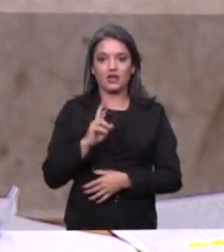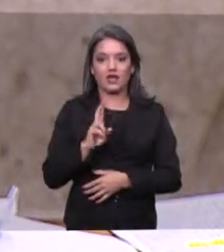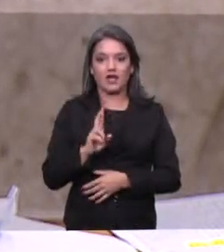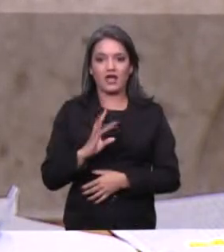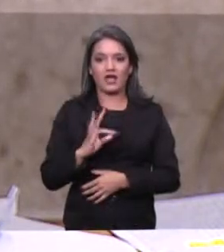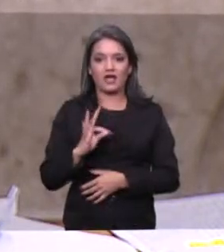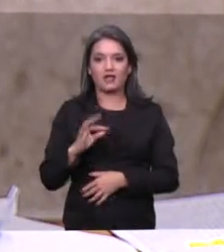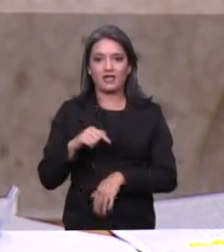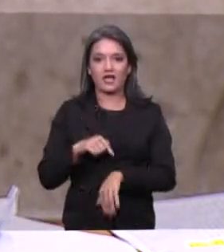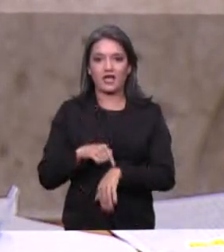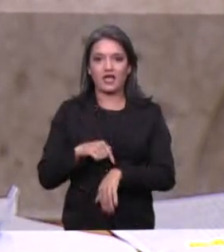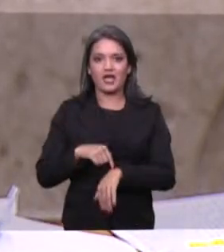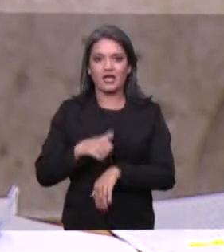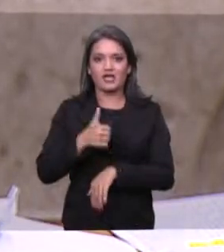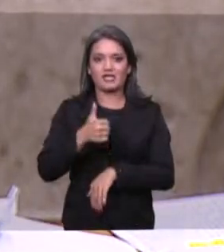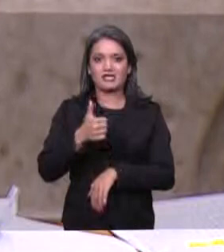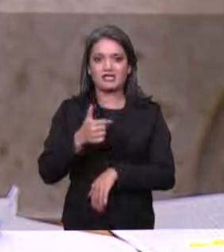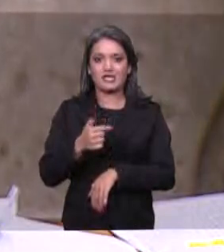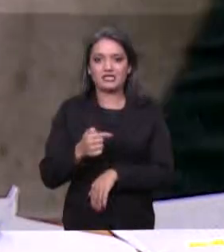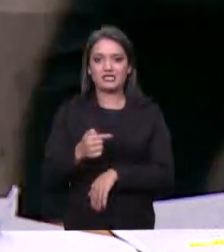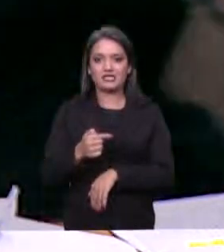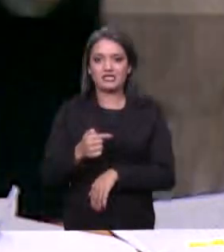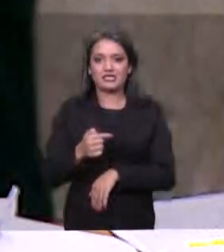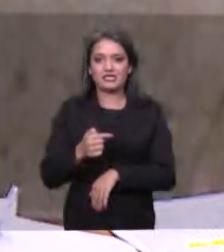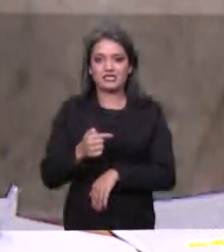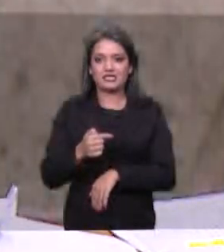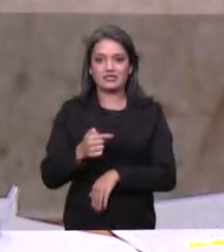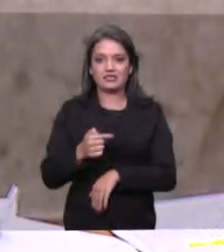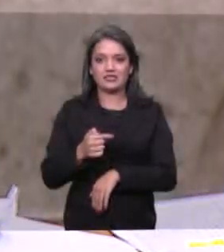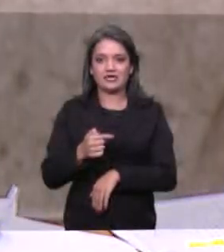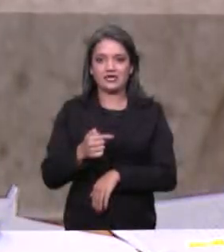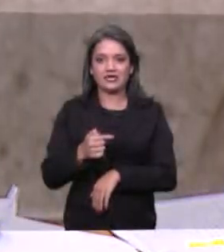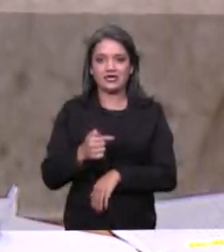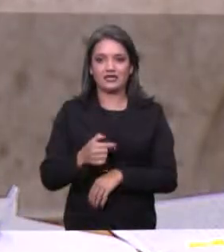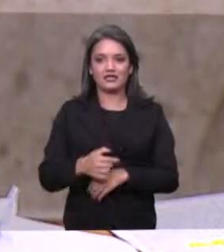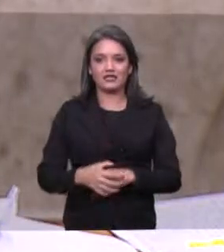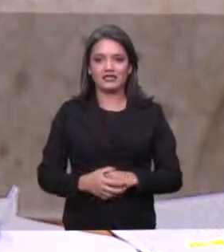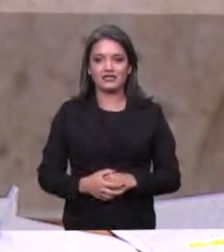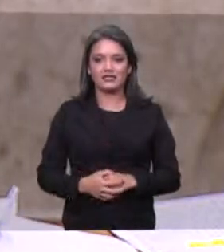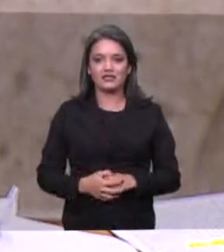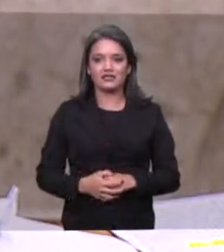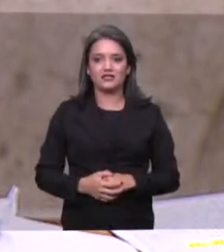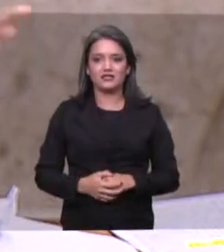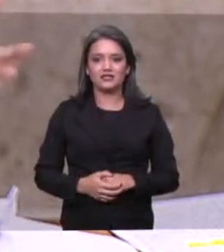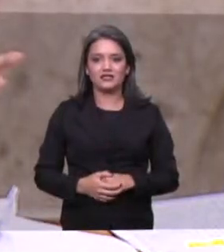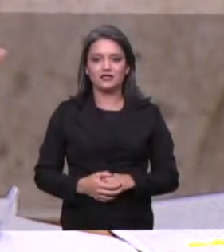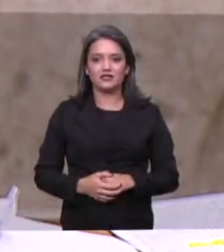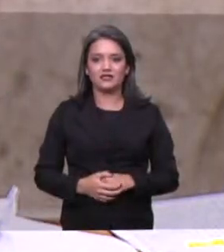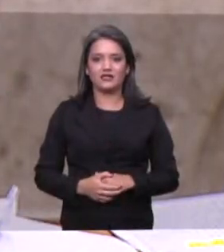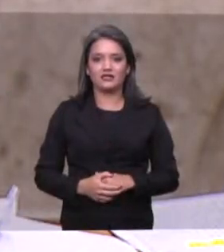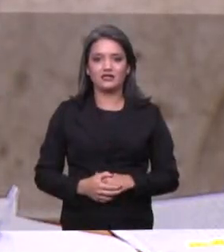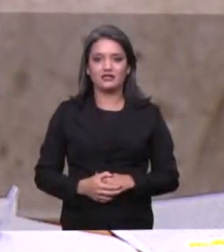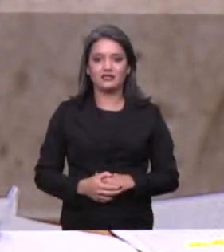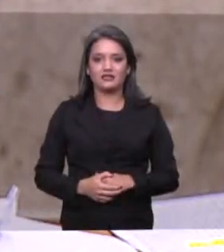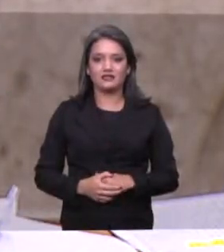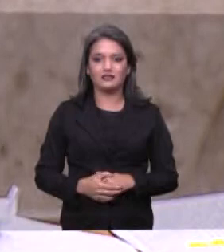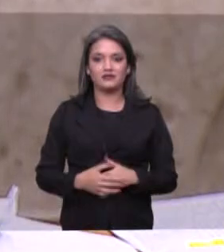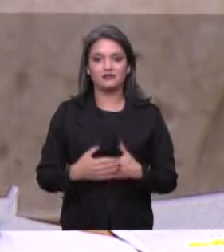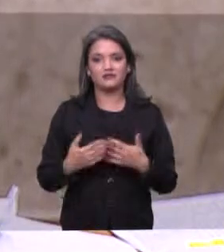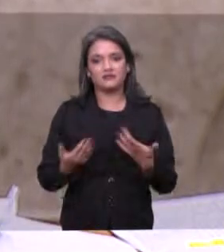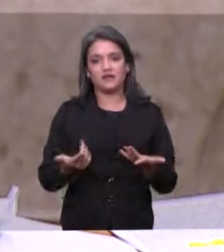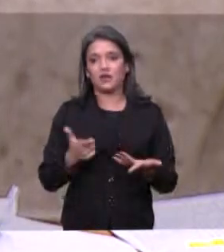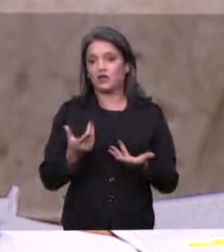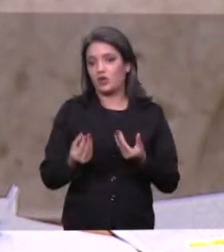às 17 horas, eu não tenho condições de ficar, porque eu sou agraciada, e